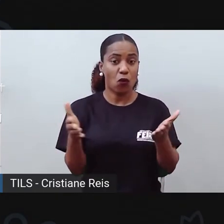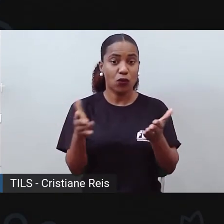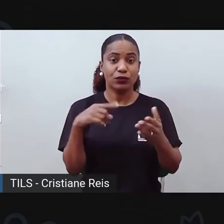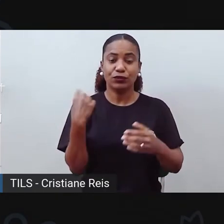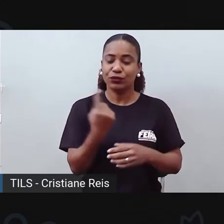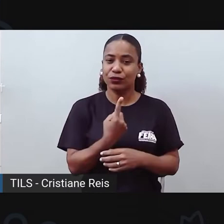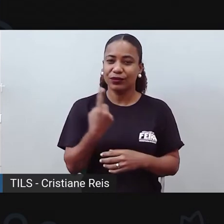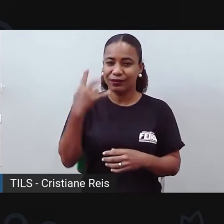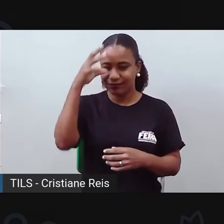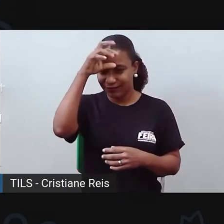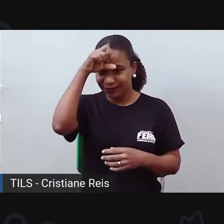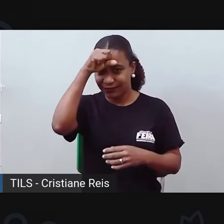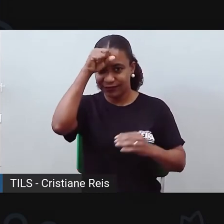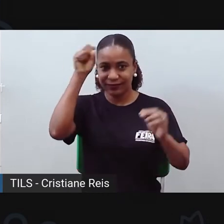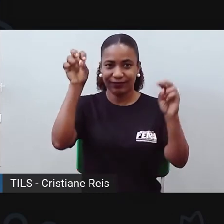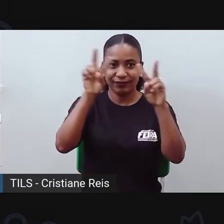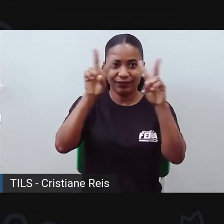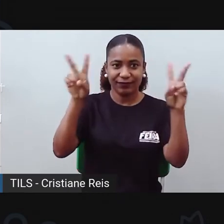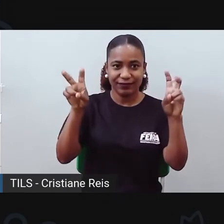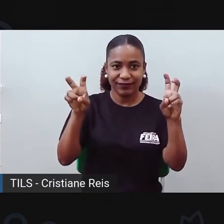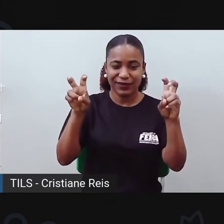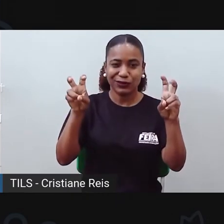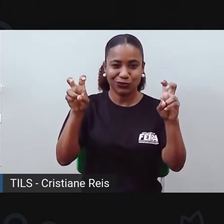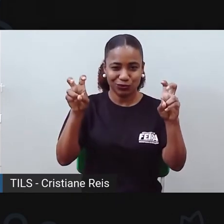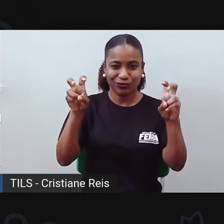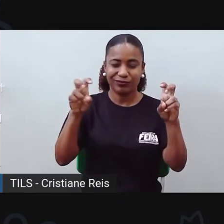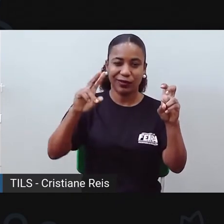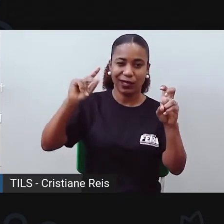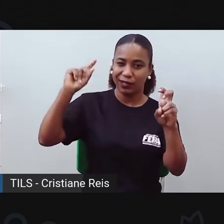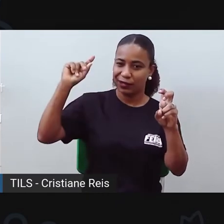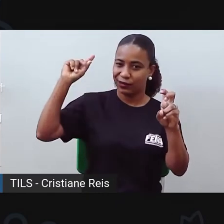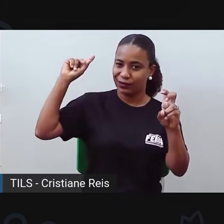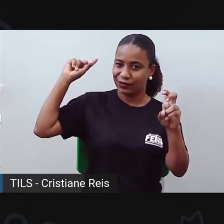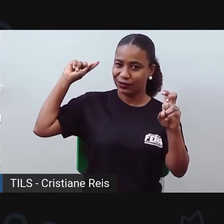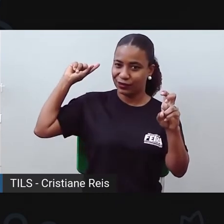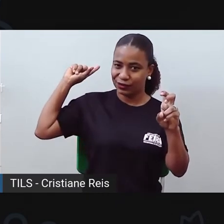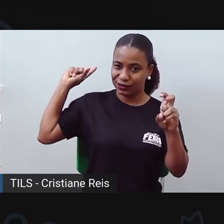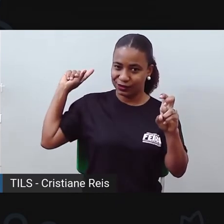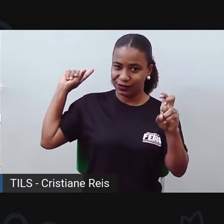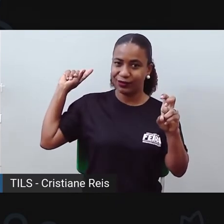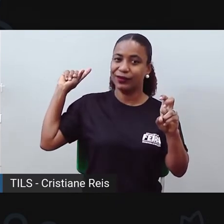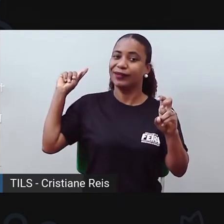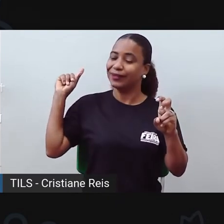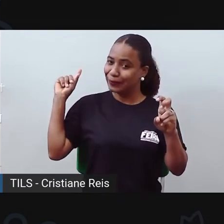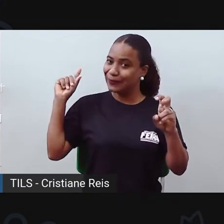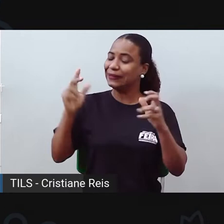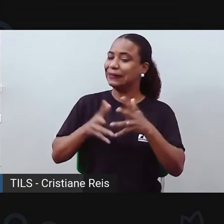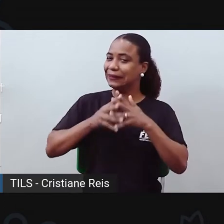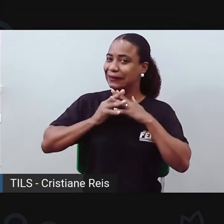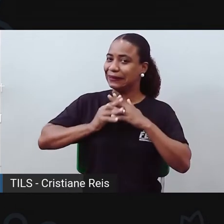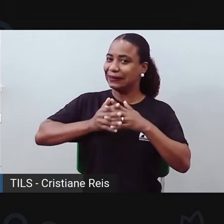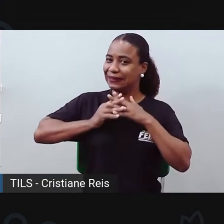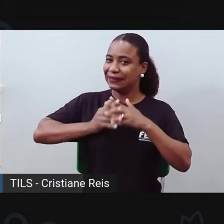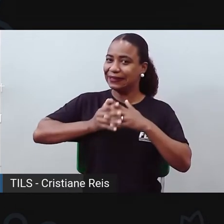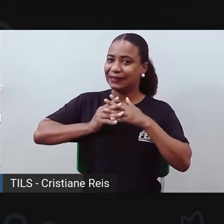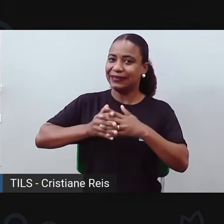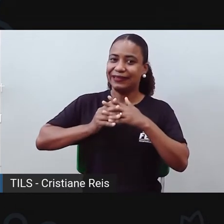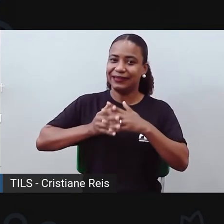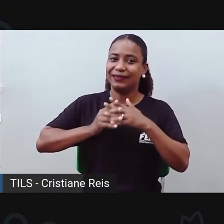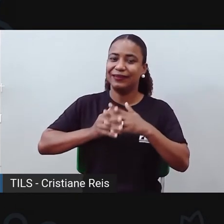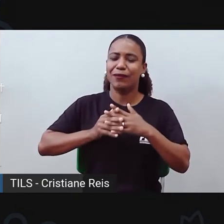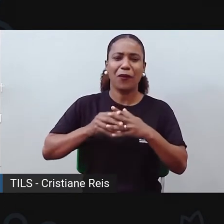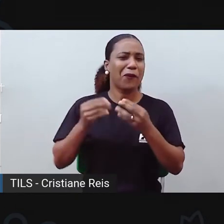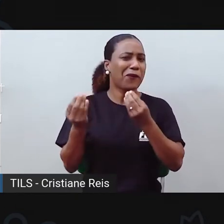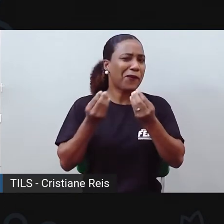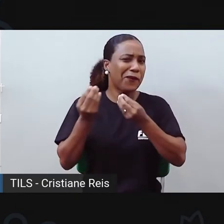assim, bastante antigos e também bastante complicados, até, bora dizer assim, da gente entender